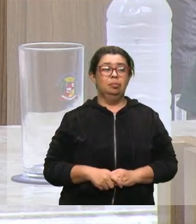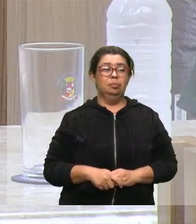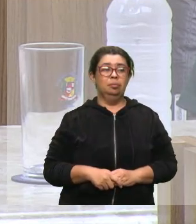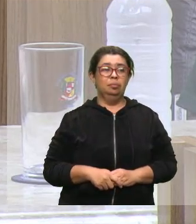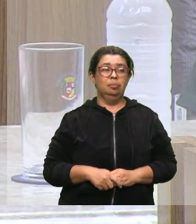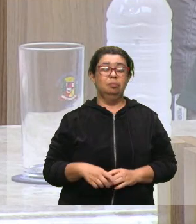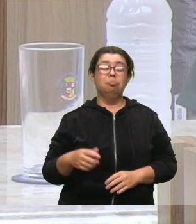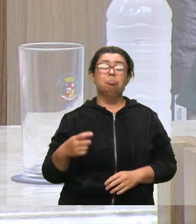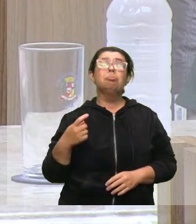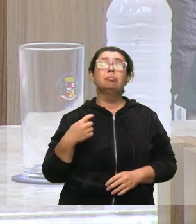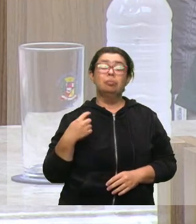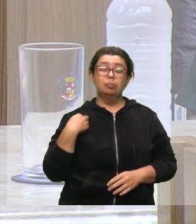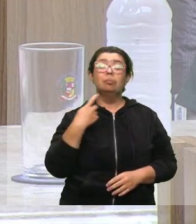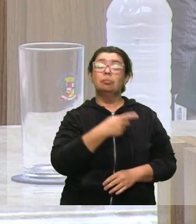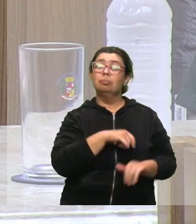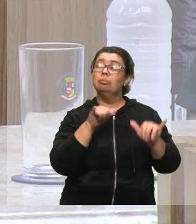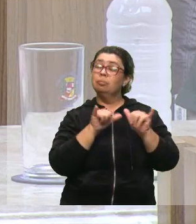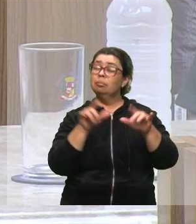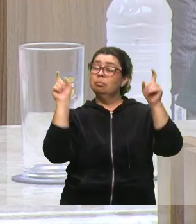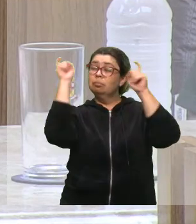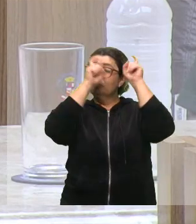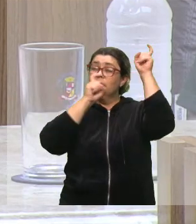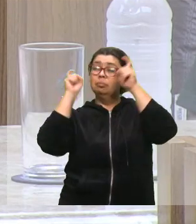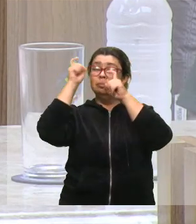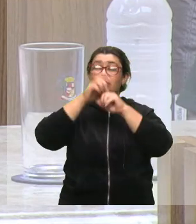nos preocupa é que